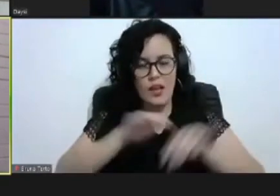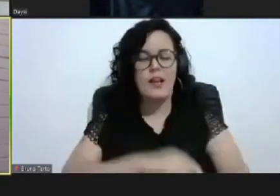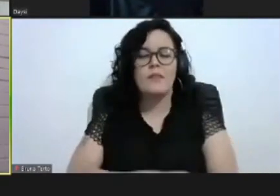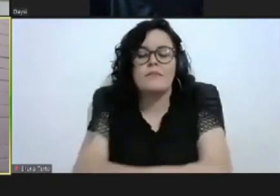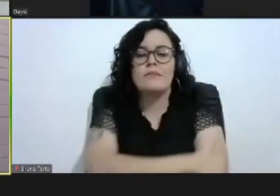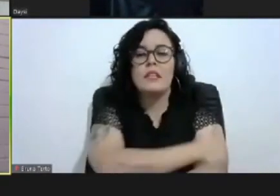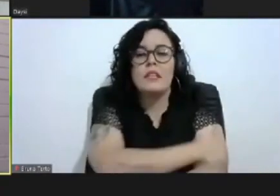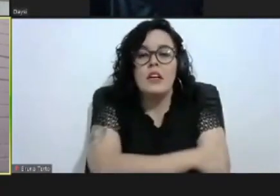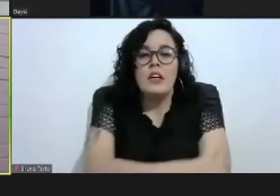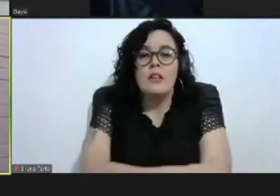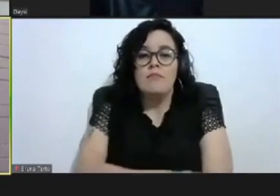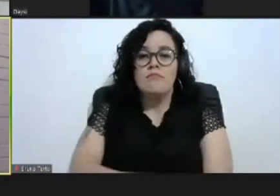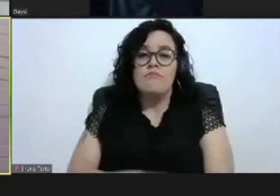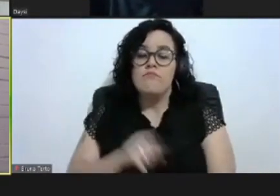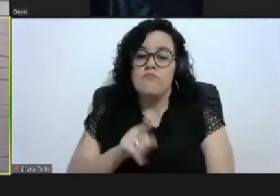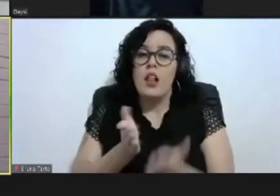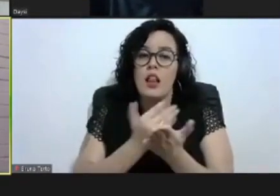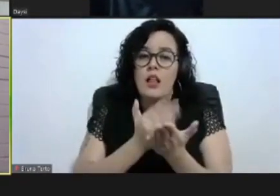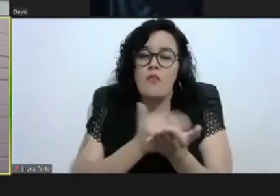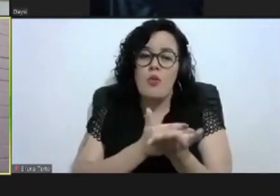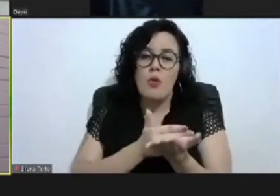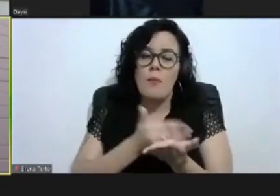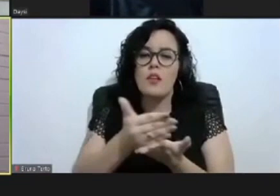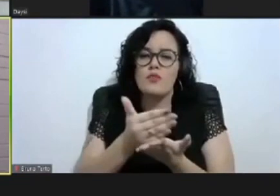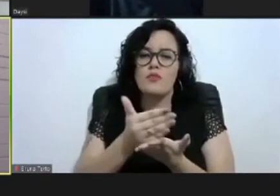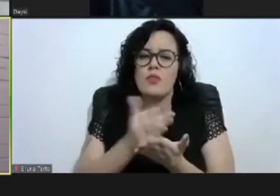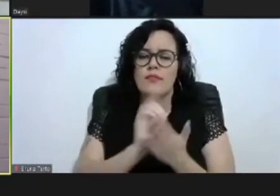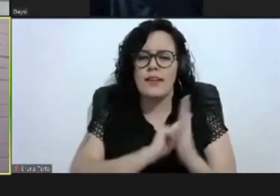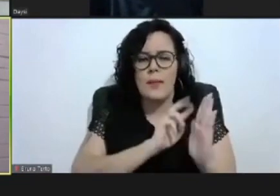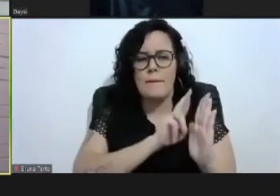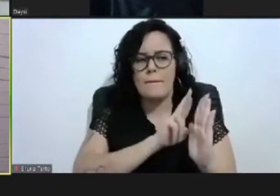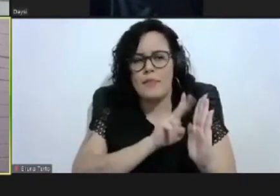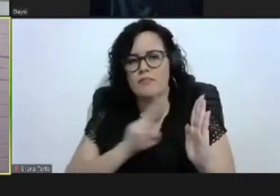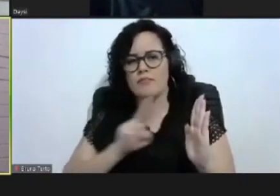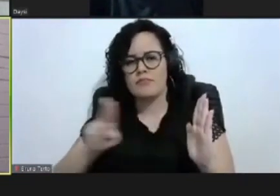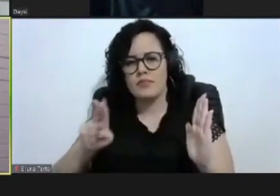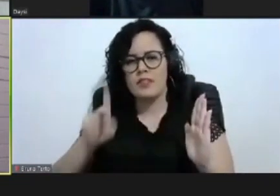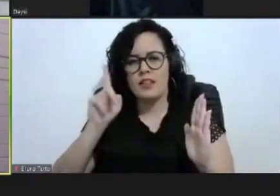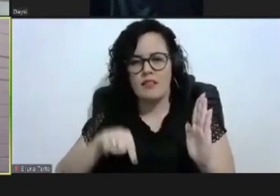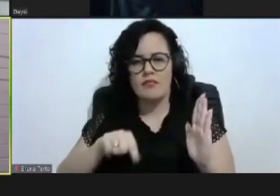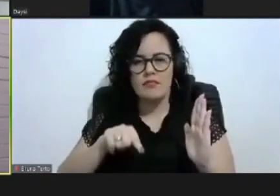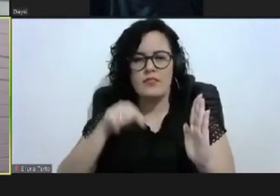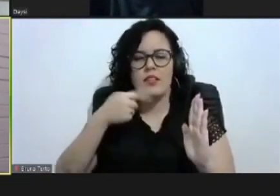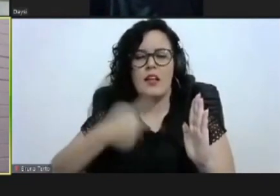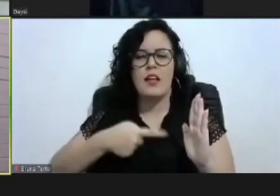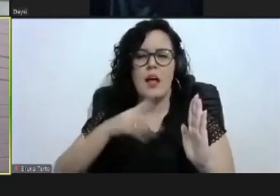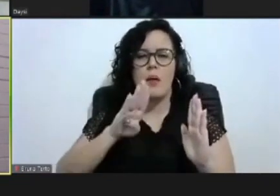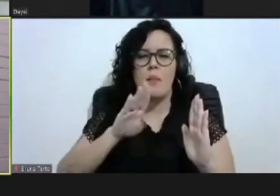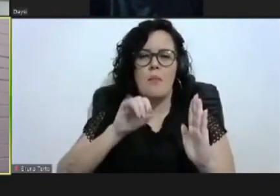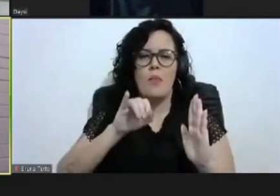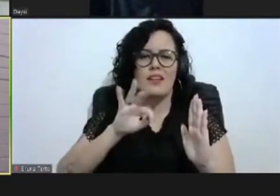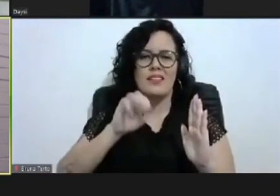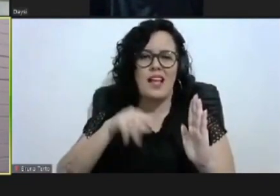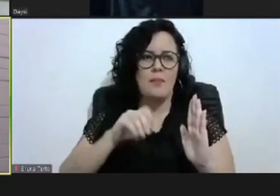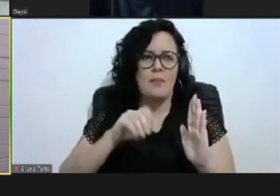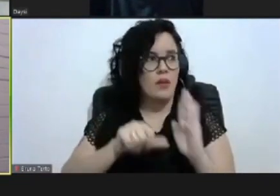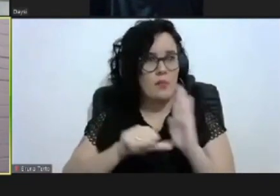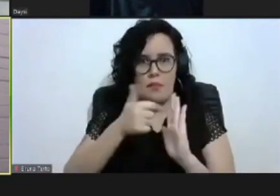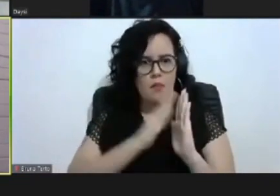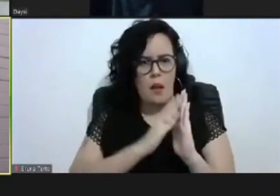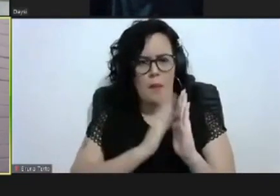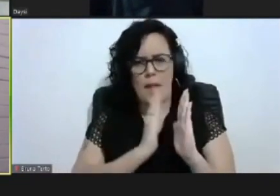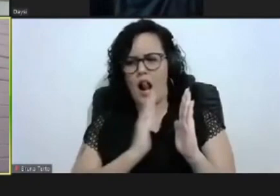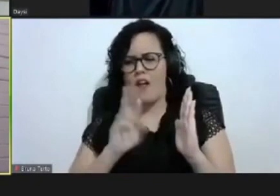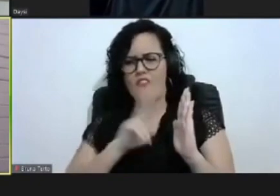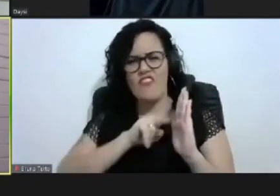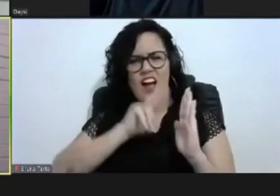e esse livro deu início a uma coleção, que é a coleção mais antiga da Boitempo, que é a coleção Mundo do Trabalho, e de lá para cá não foi